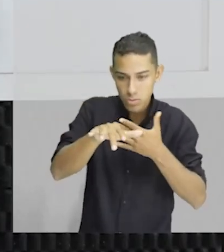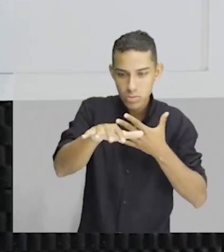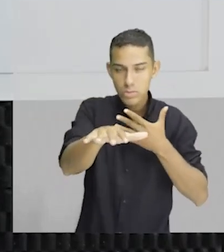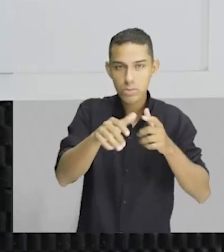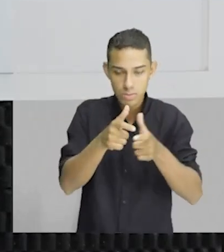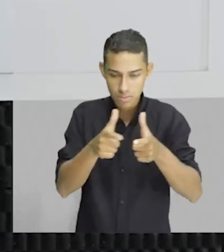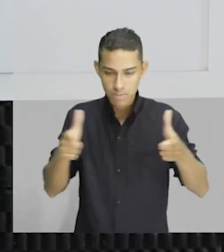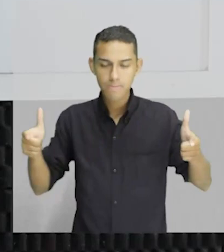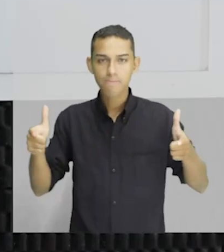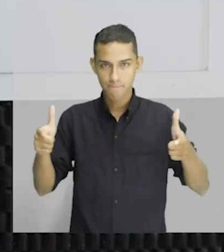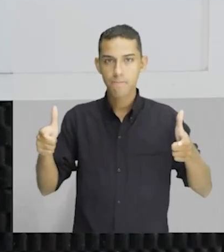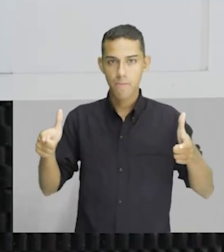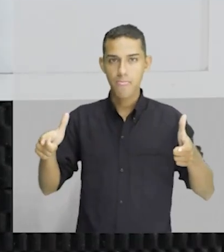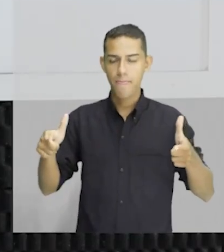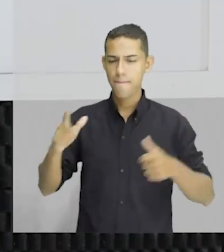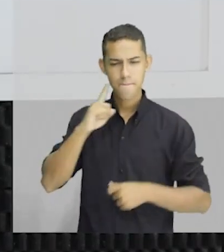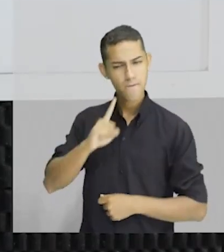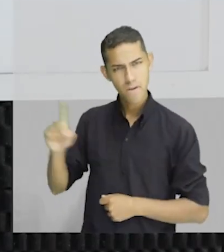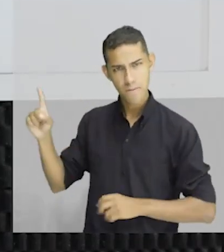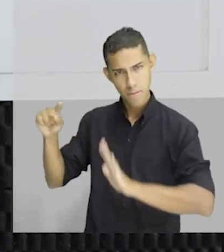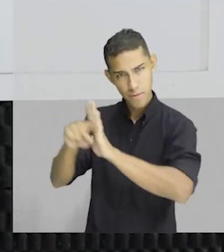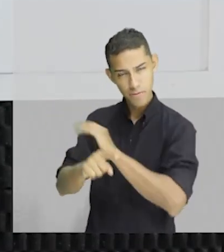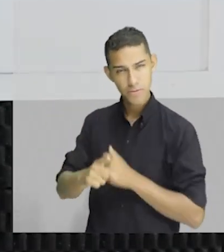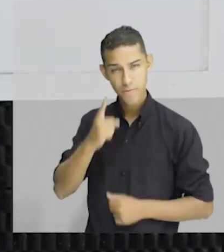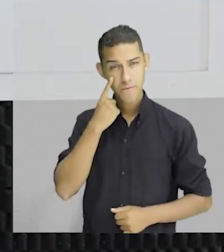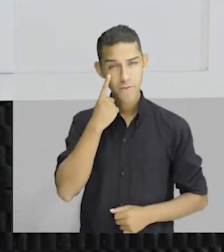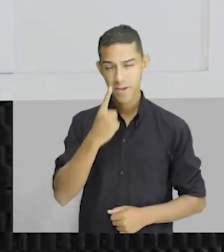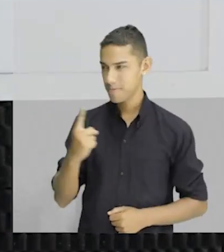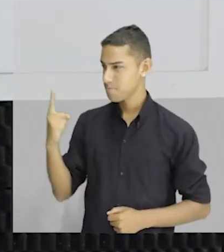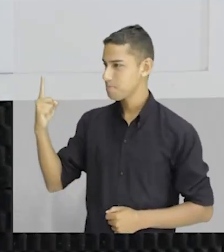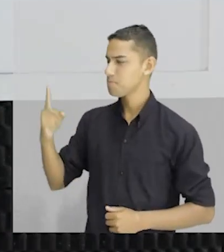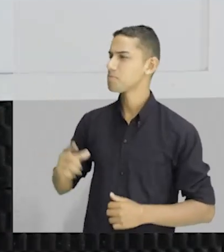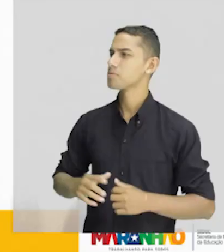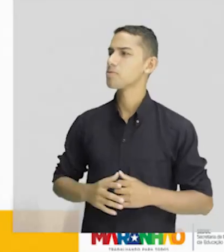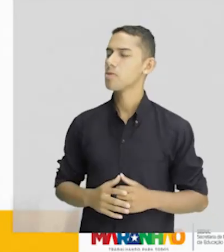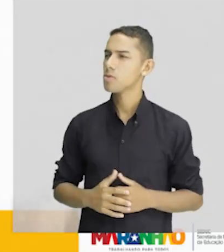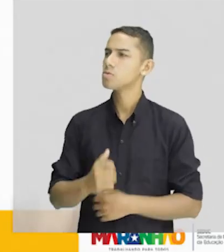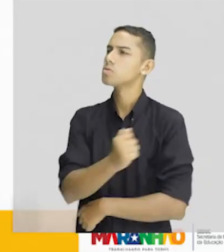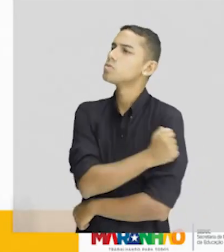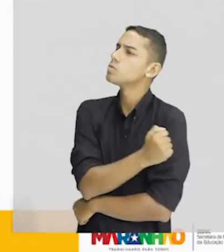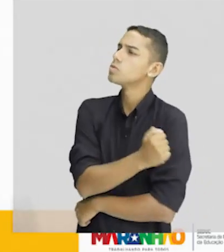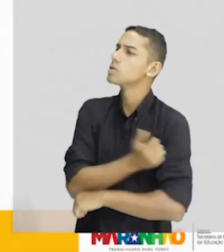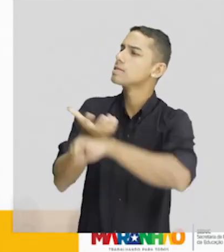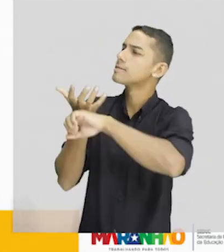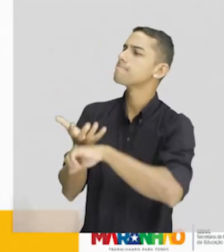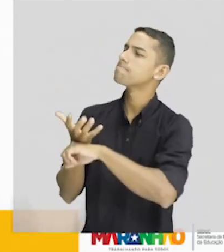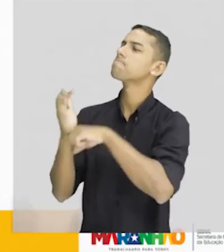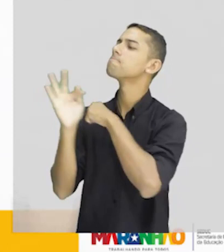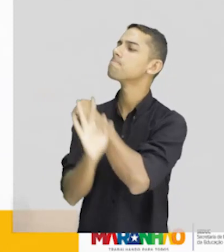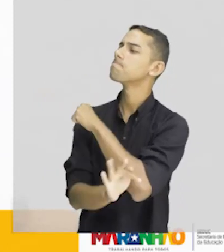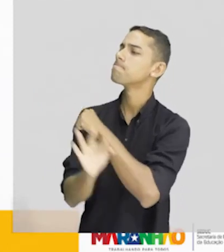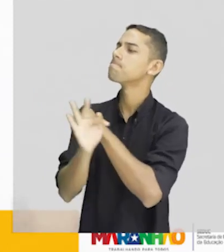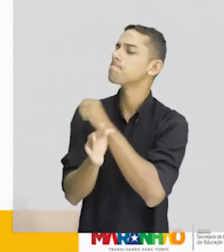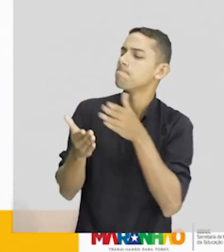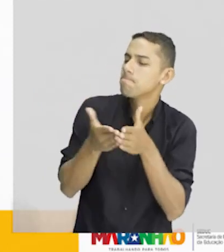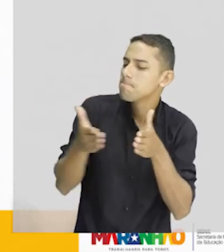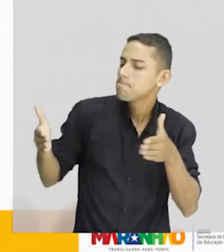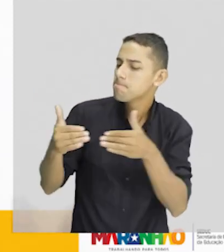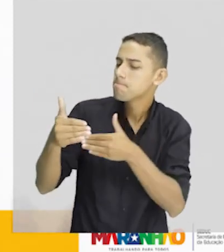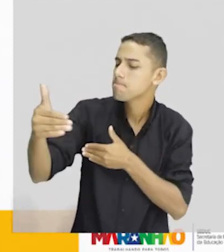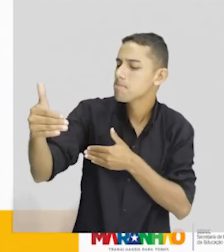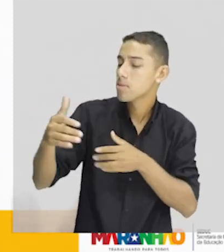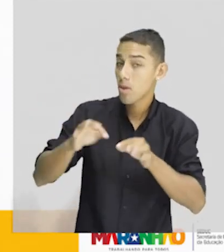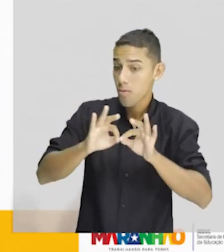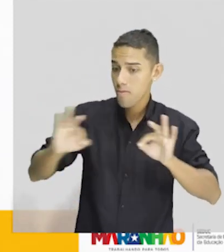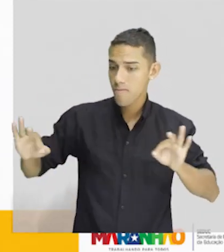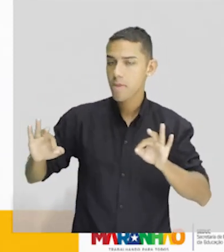assunto de dilatação. Vamos para a questão? Um estudante de física mediu o comprimento de uma haste de latão com uma fita métrica